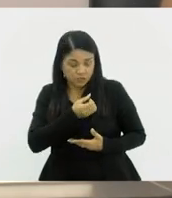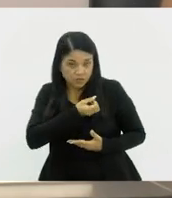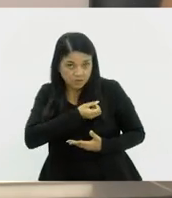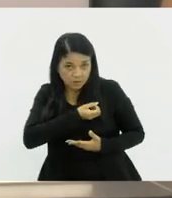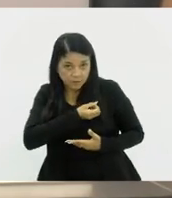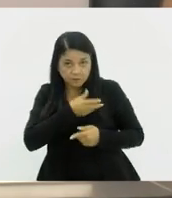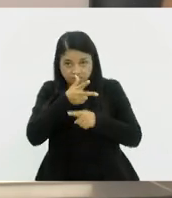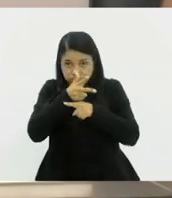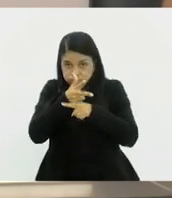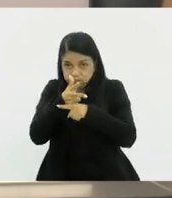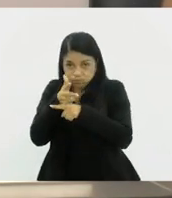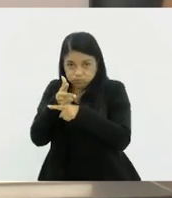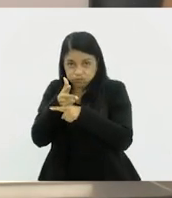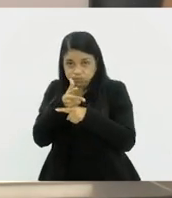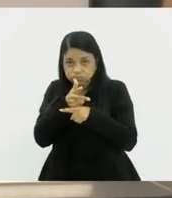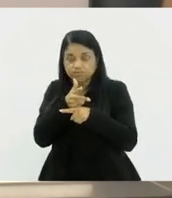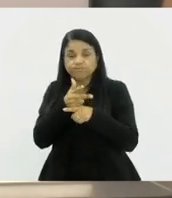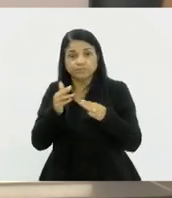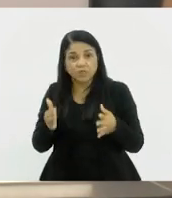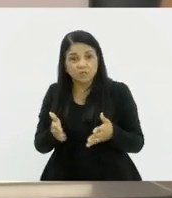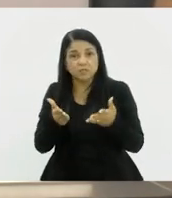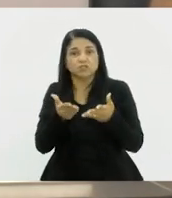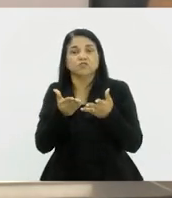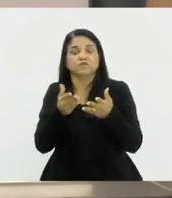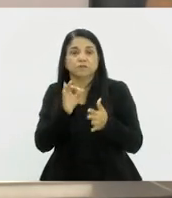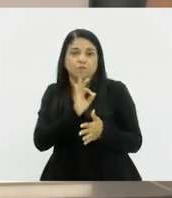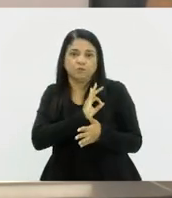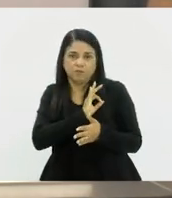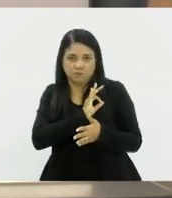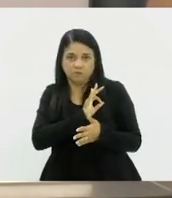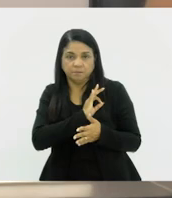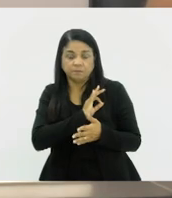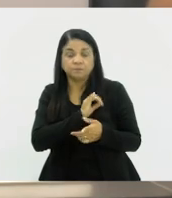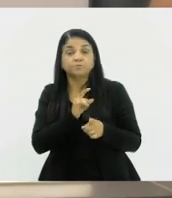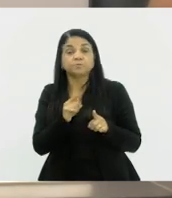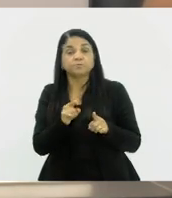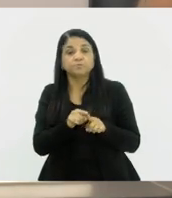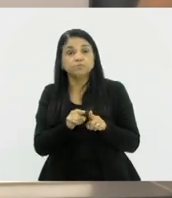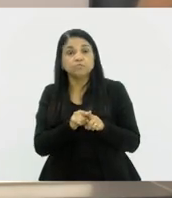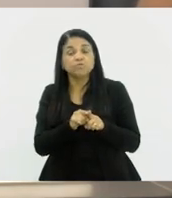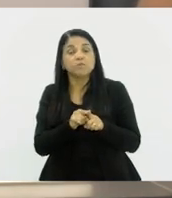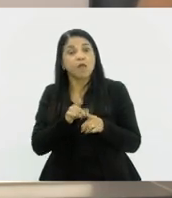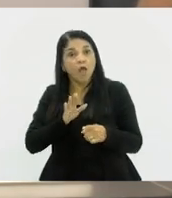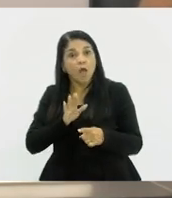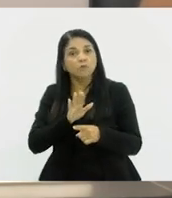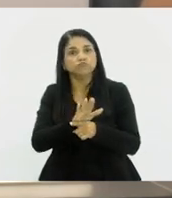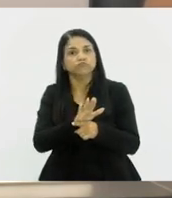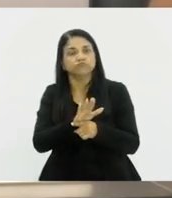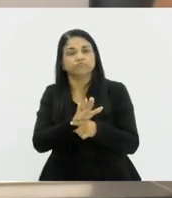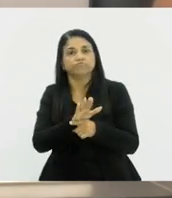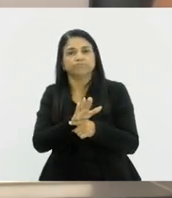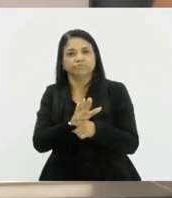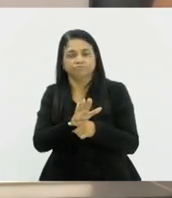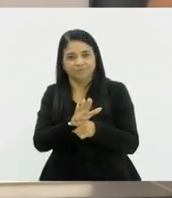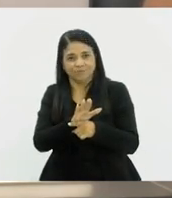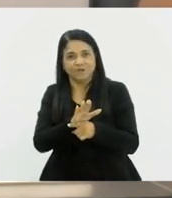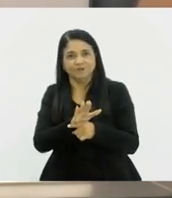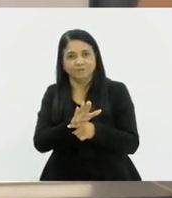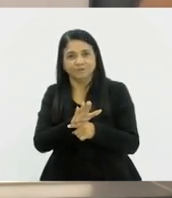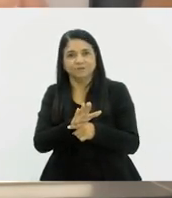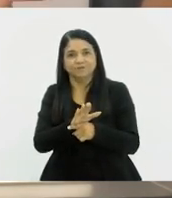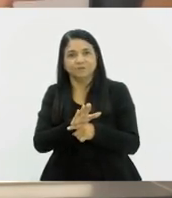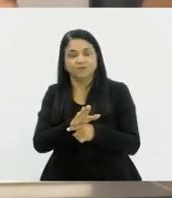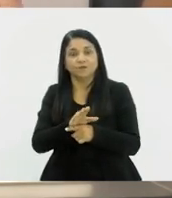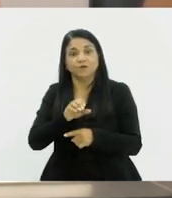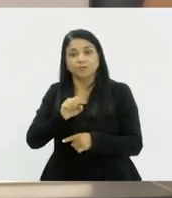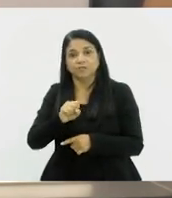corporais com o incentivo às câmaras corporais isso é um alimento para que a gente eleve o stander